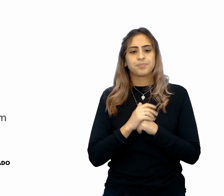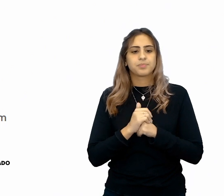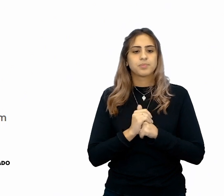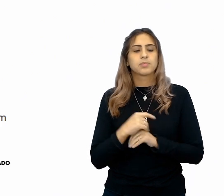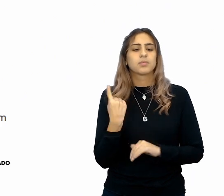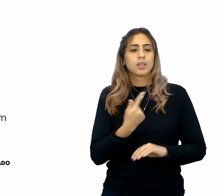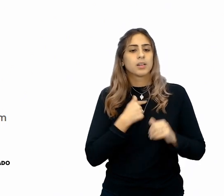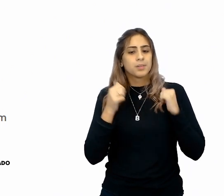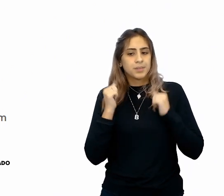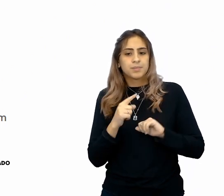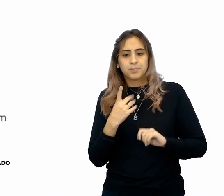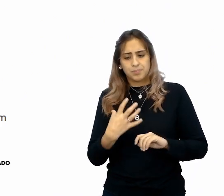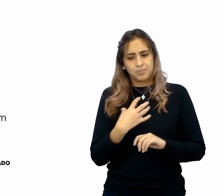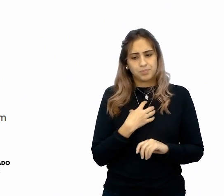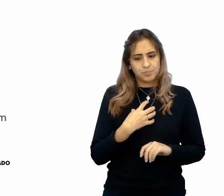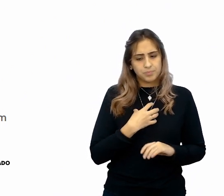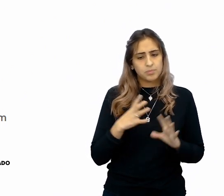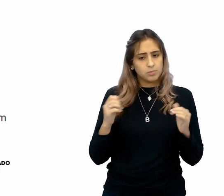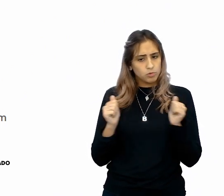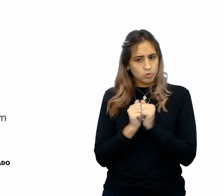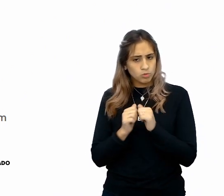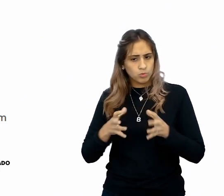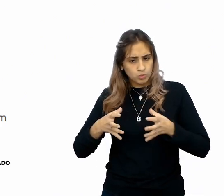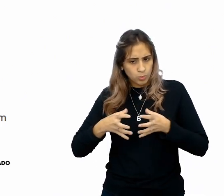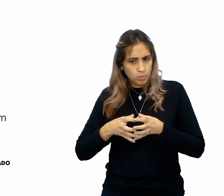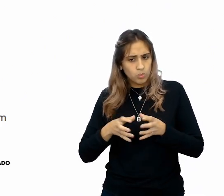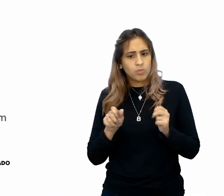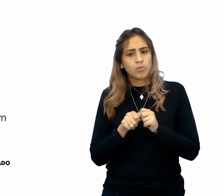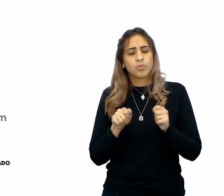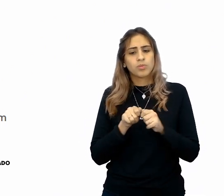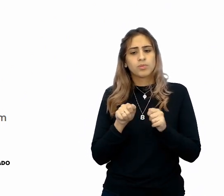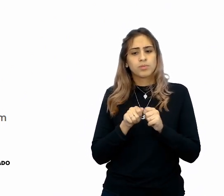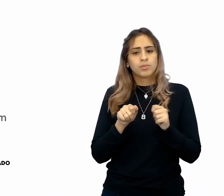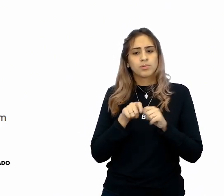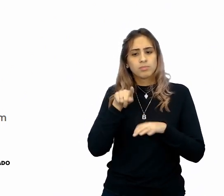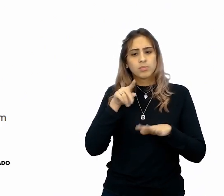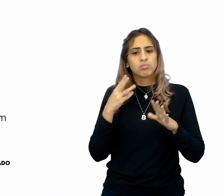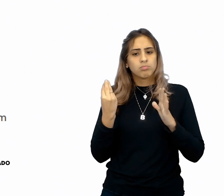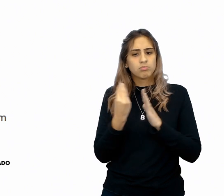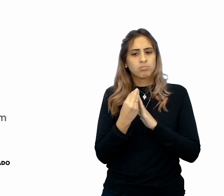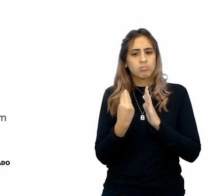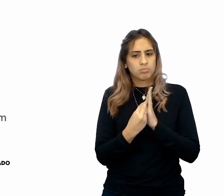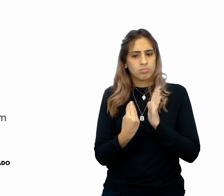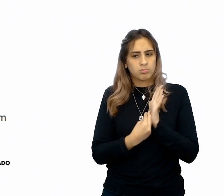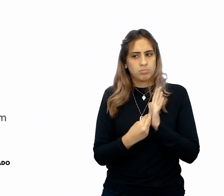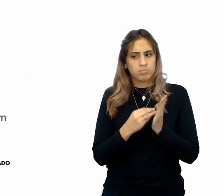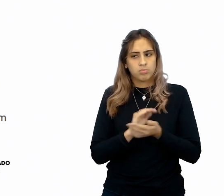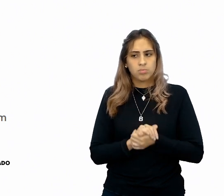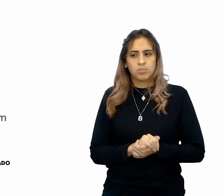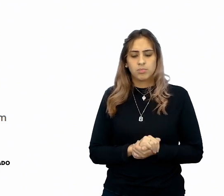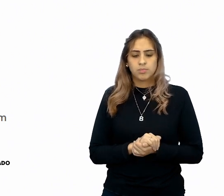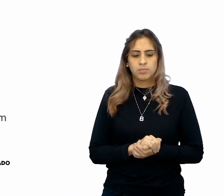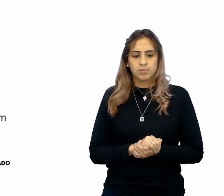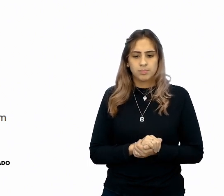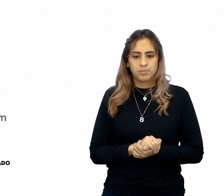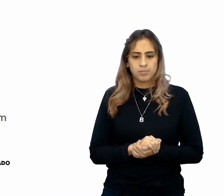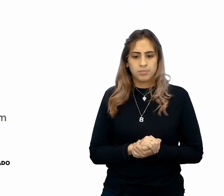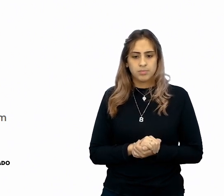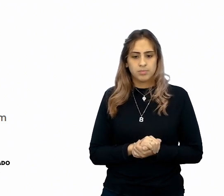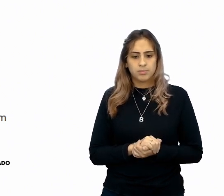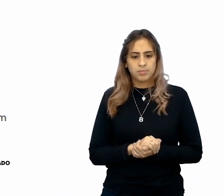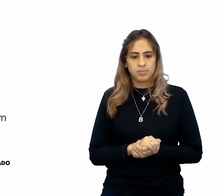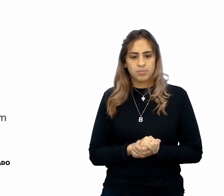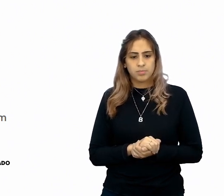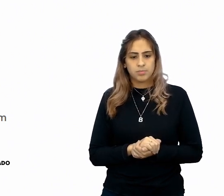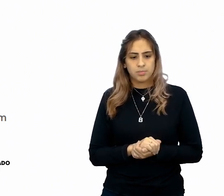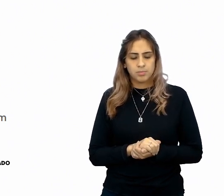possa, de modo juntos, fazer essa colocação, tá? Que este